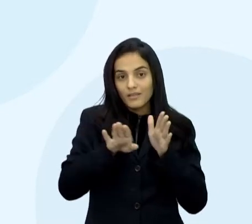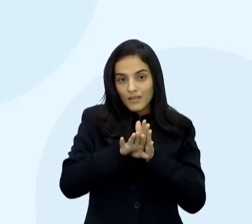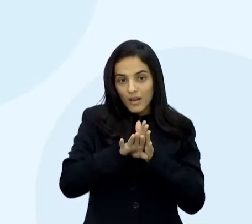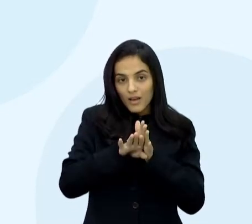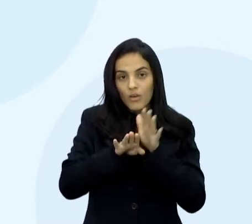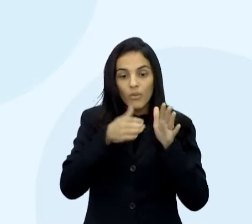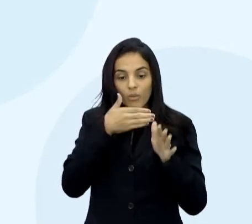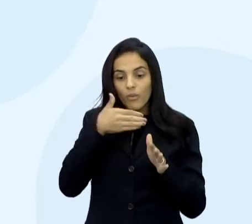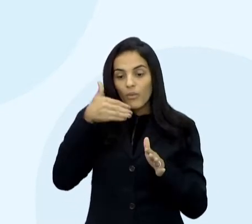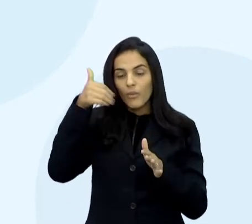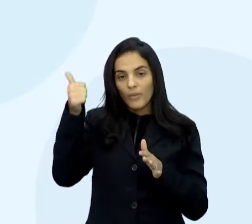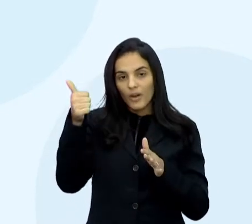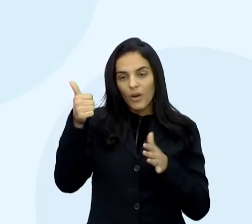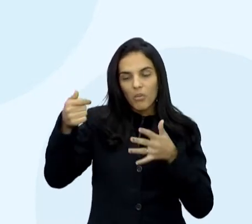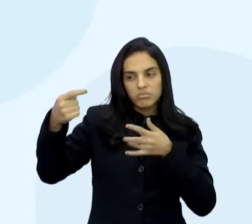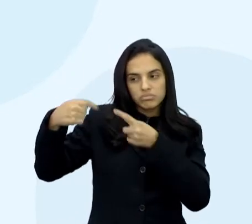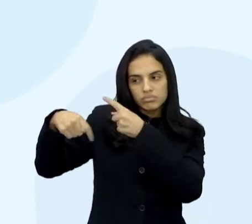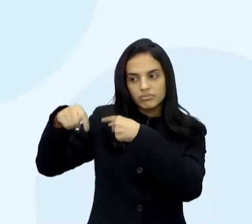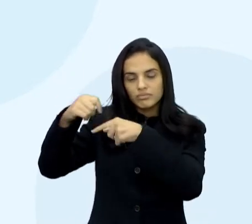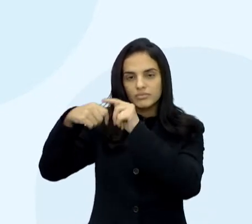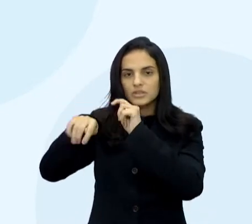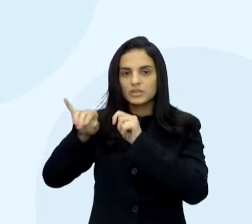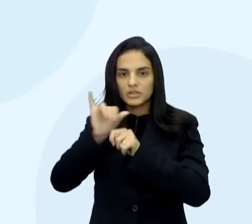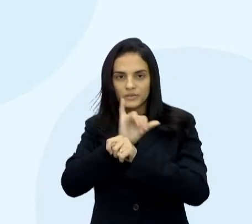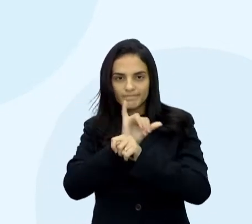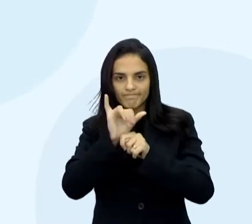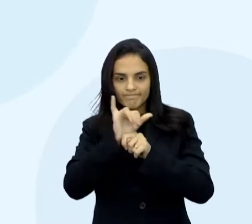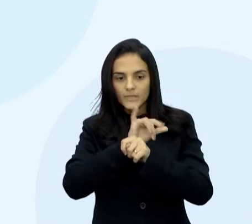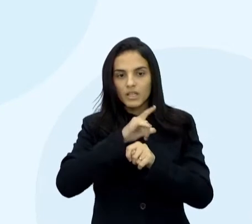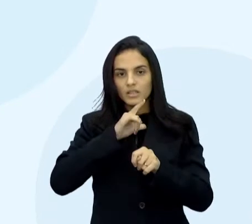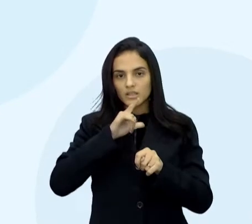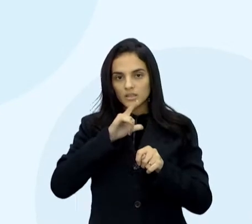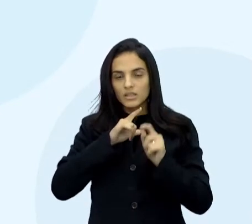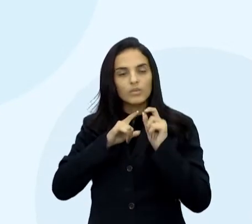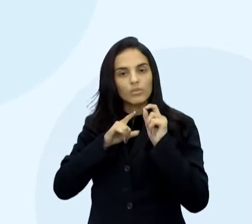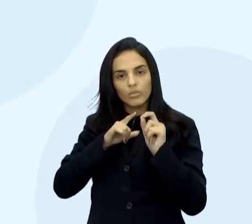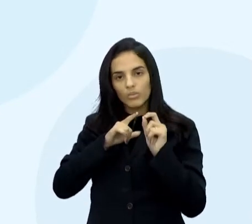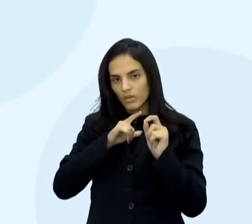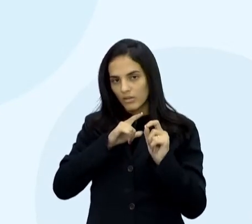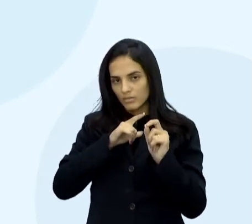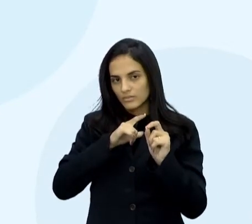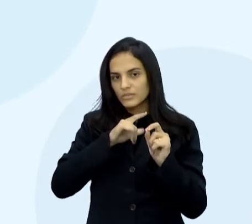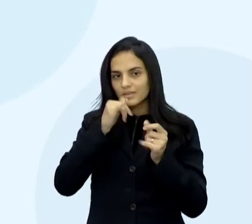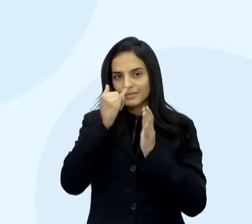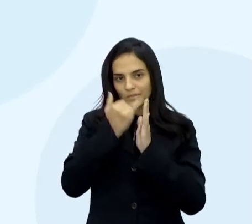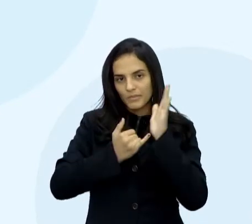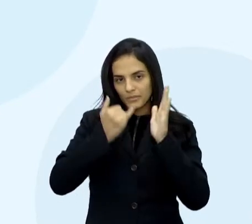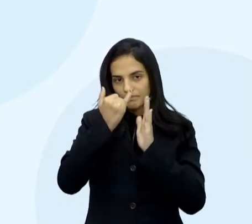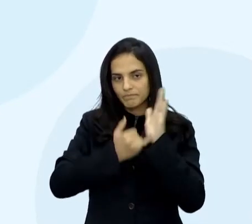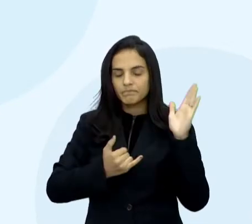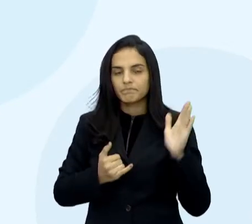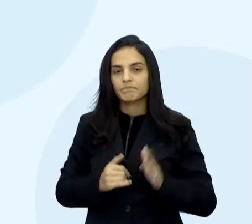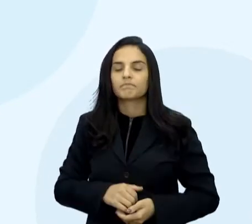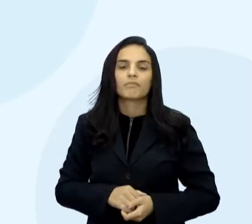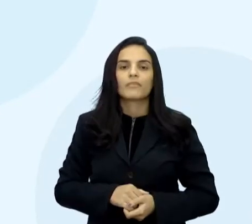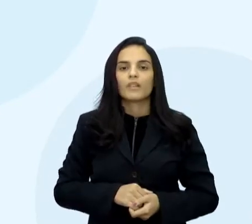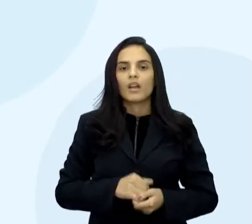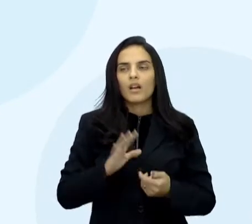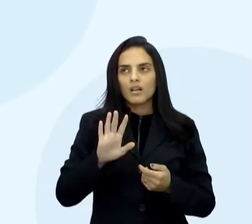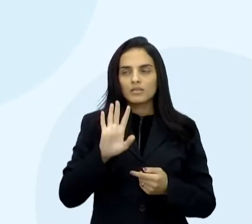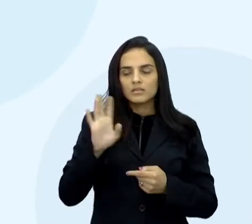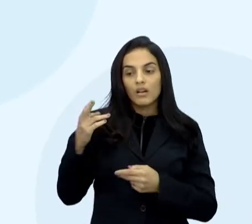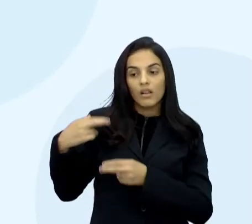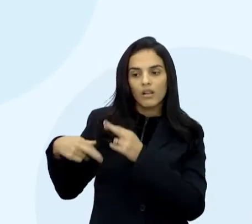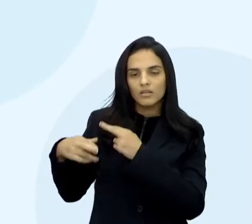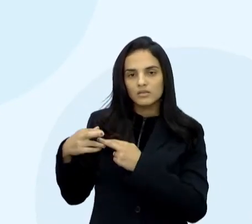o melhor gerenciamento de recursos adquiridos por meio dos impostos. Então, essa